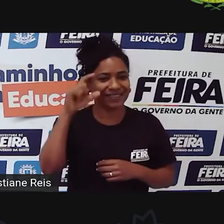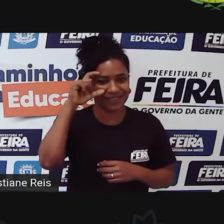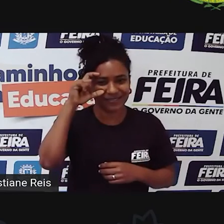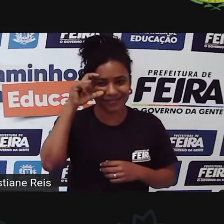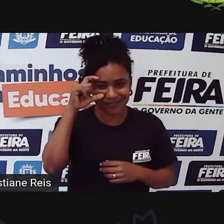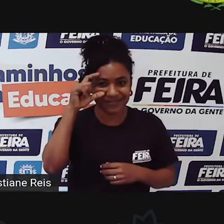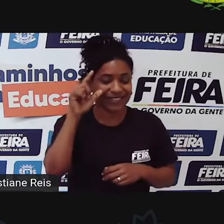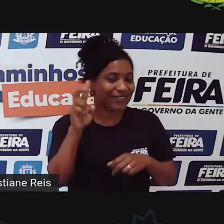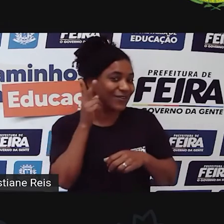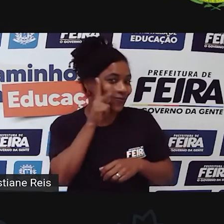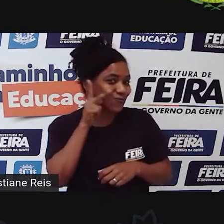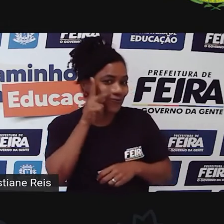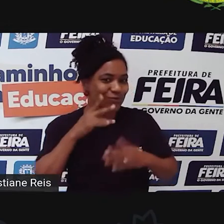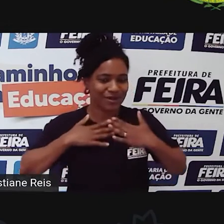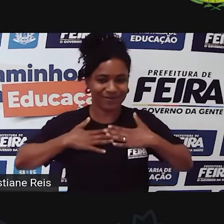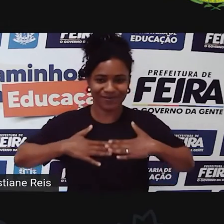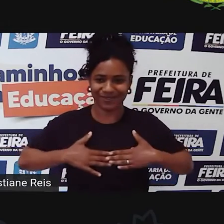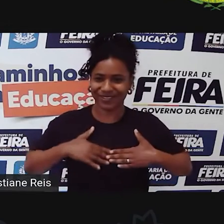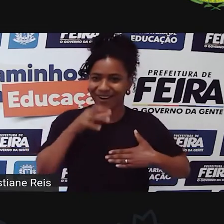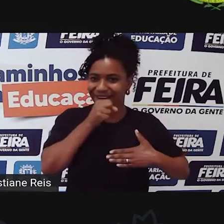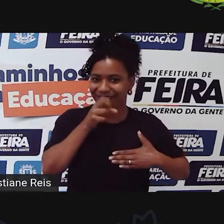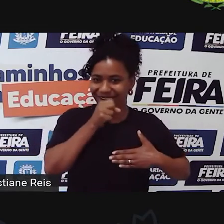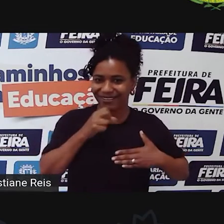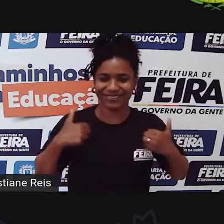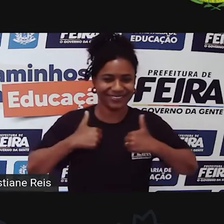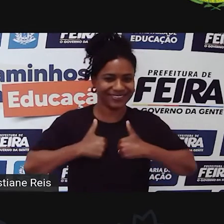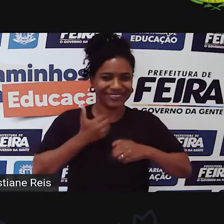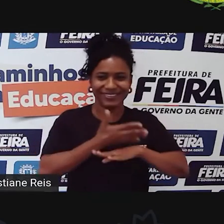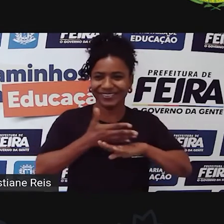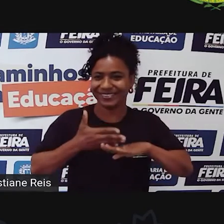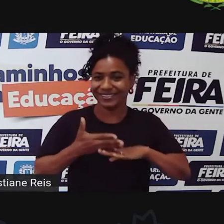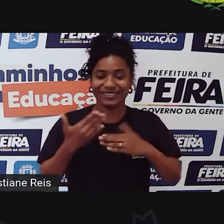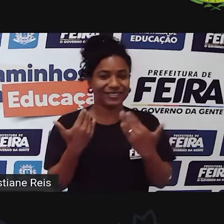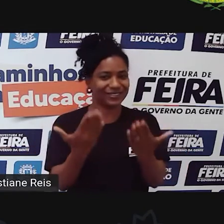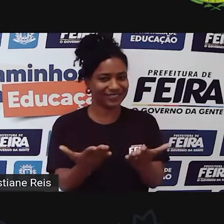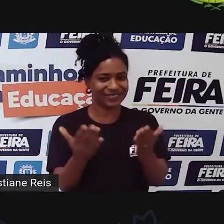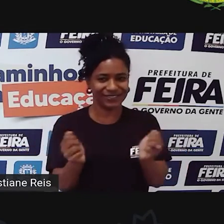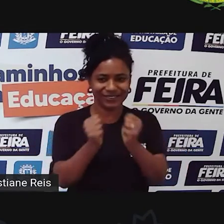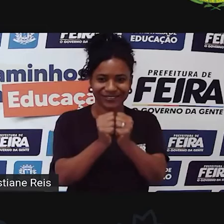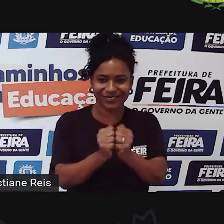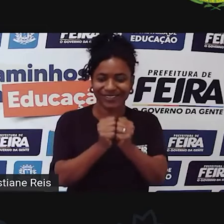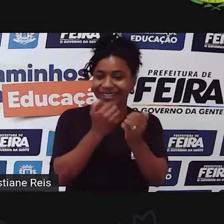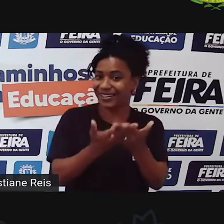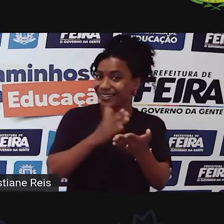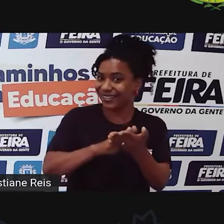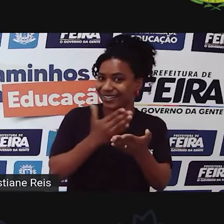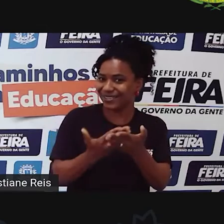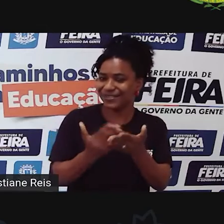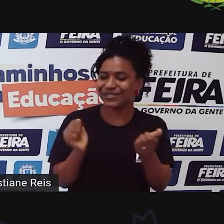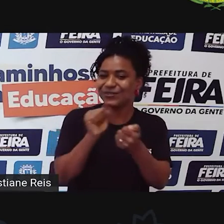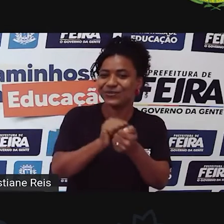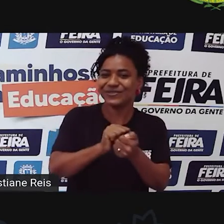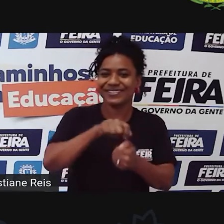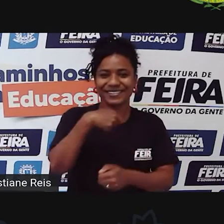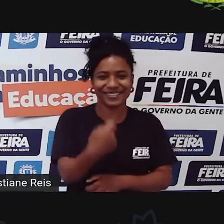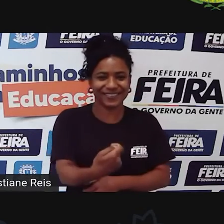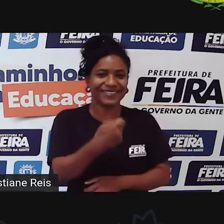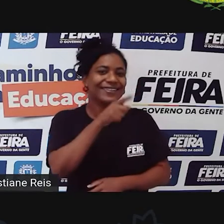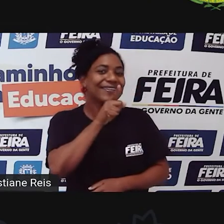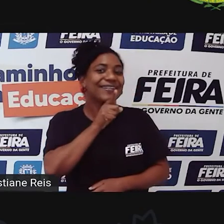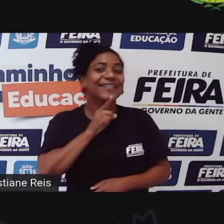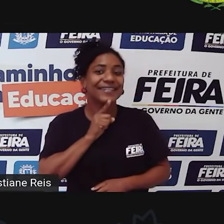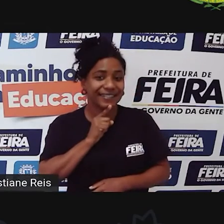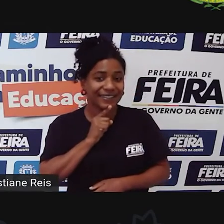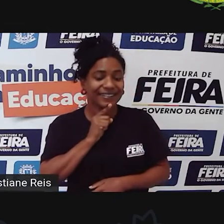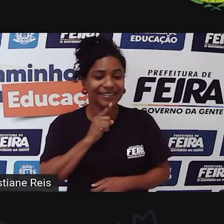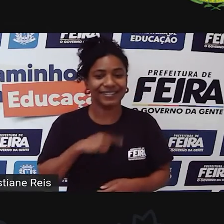um óculos vinho. A nossa companheirinha de hoje, né? É a nossa intérprete Cristiane. Atrás de mim